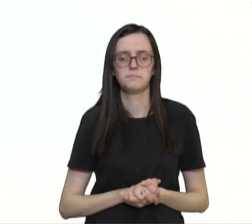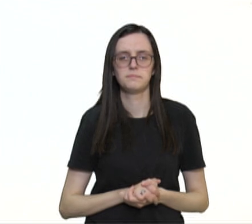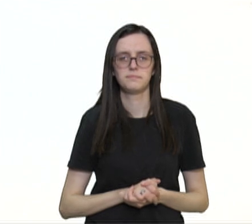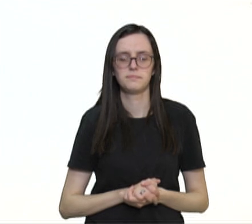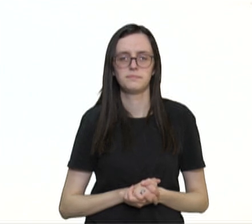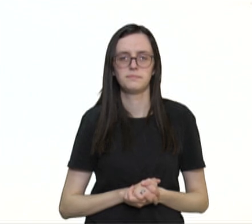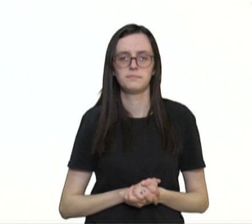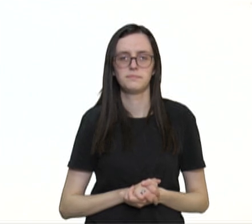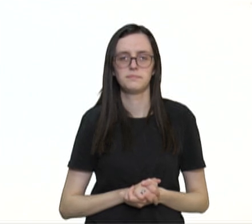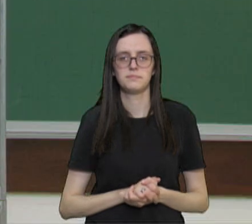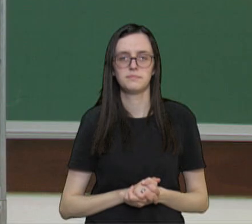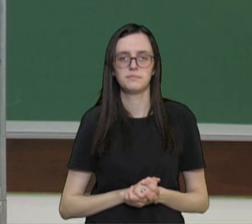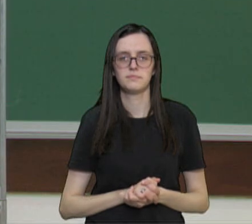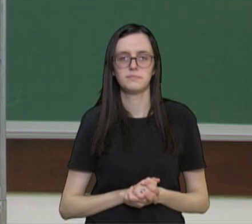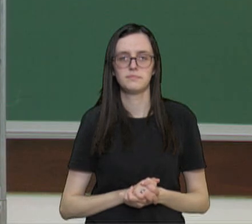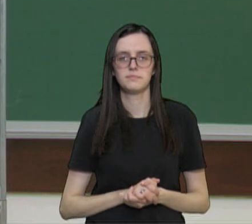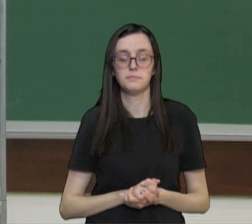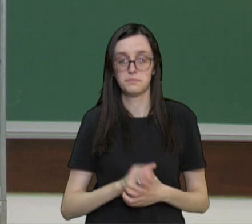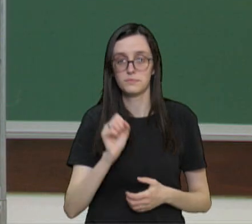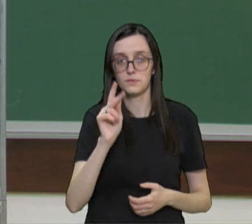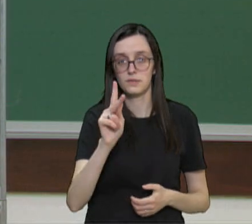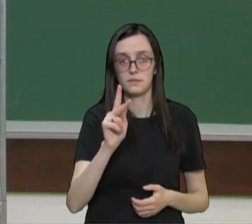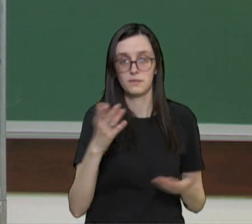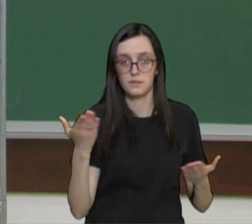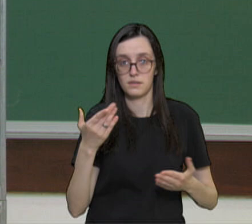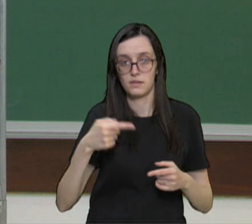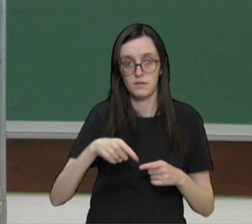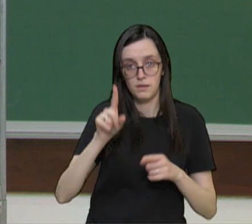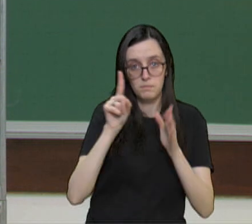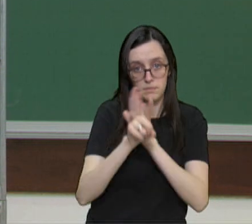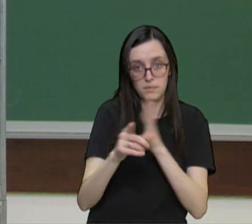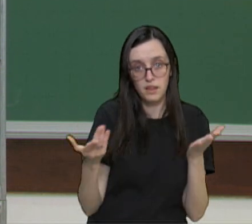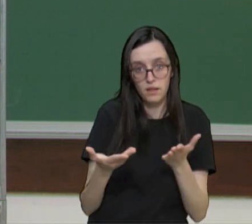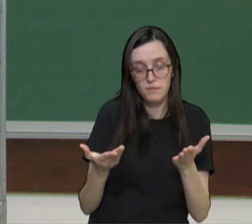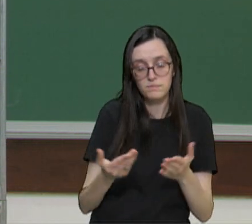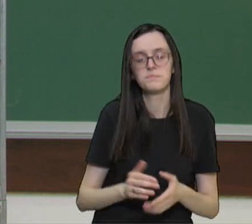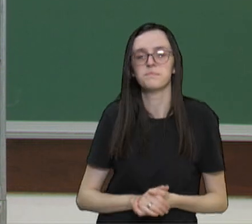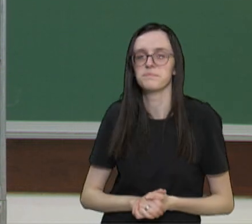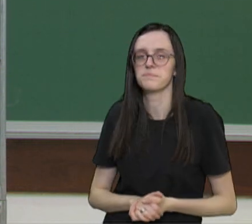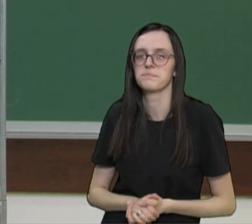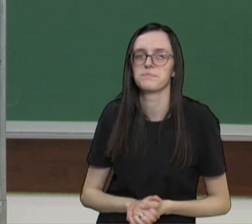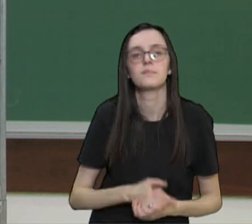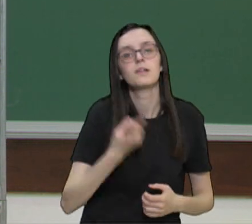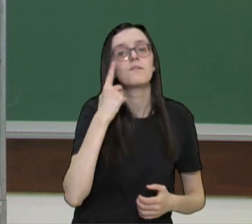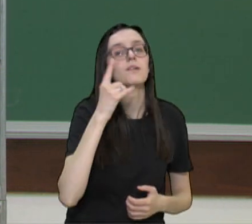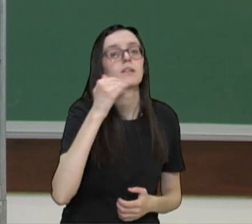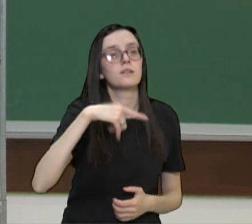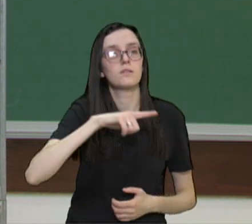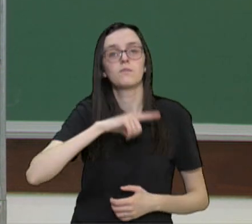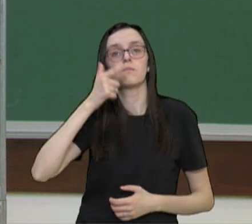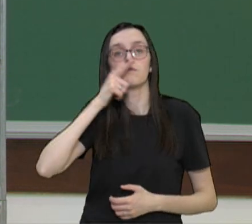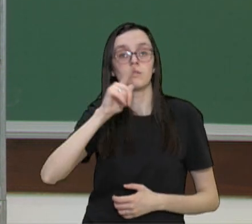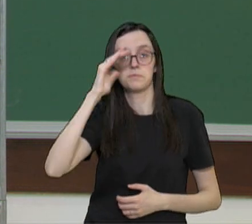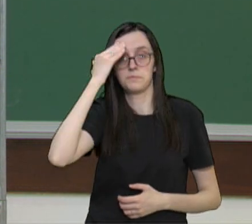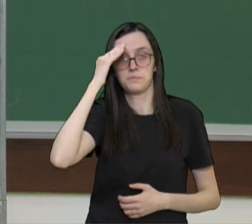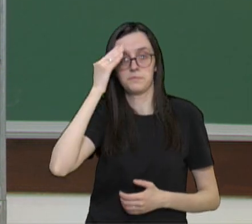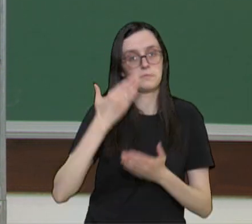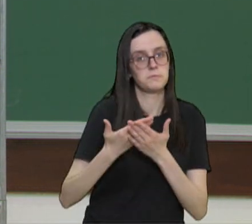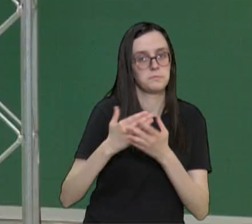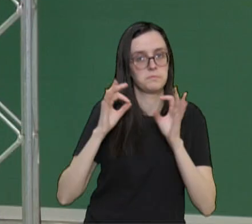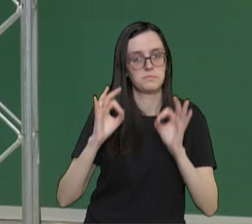interferência e cyber art. Ok? Vamos para a questão agora? Vamos ver se a gente estudou?